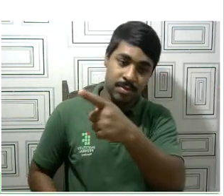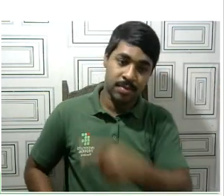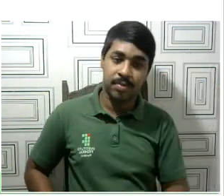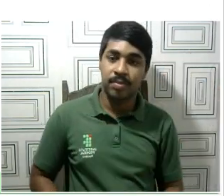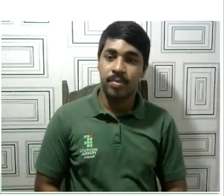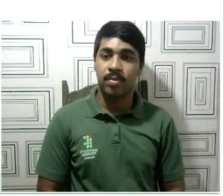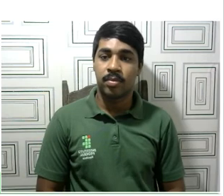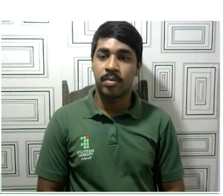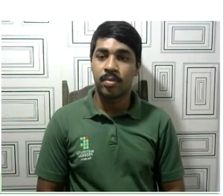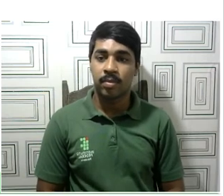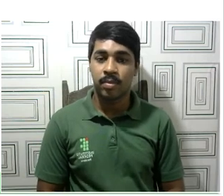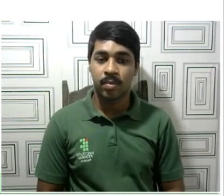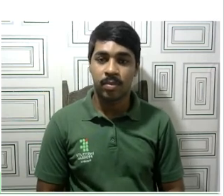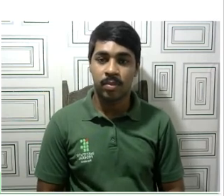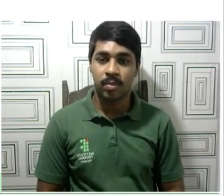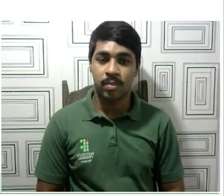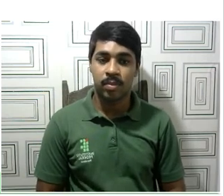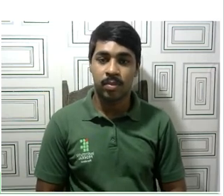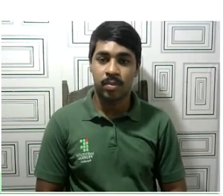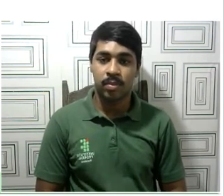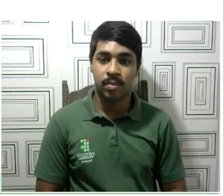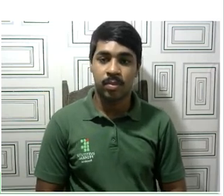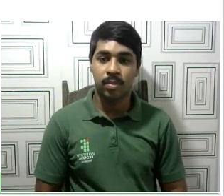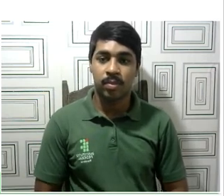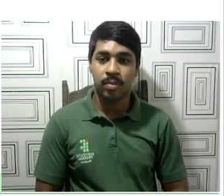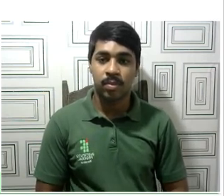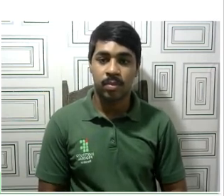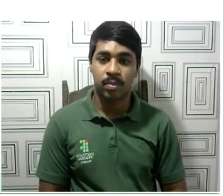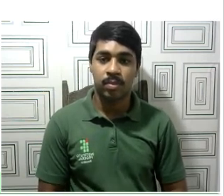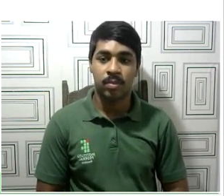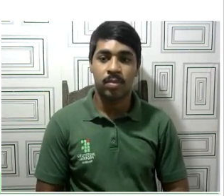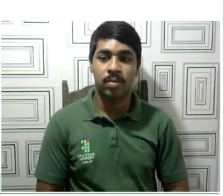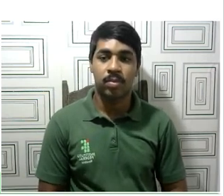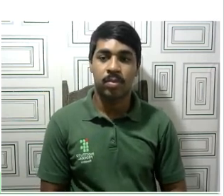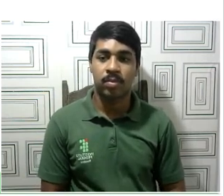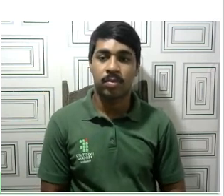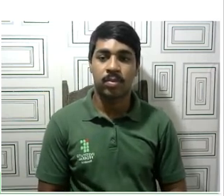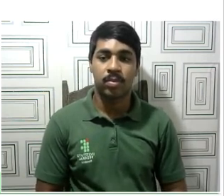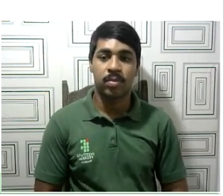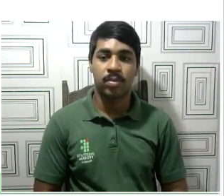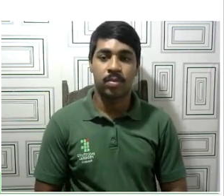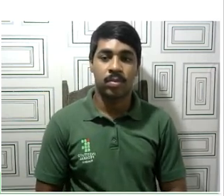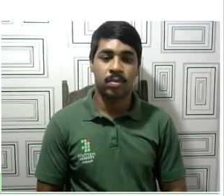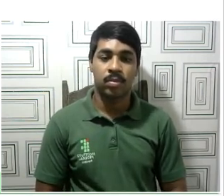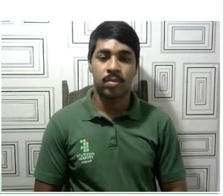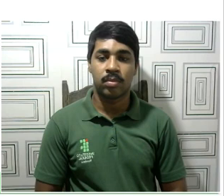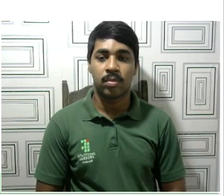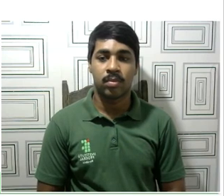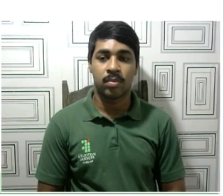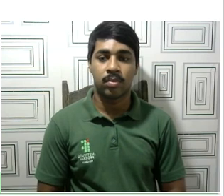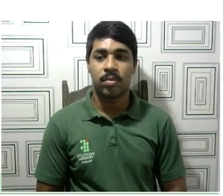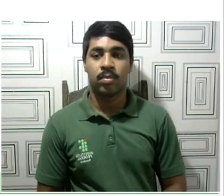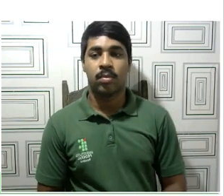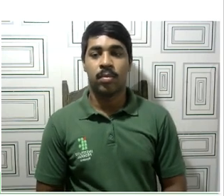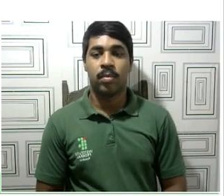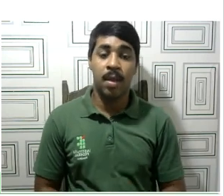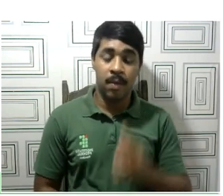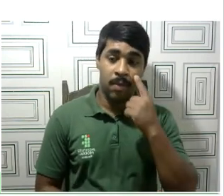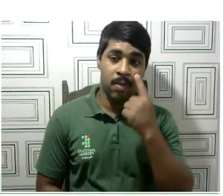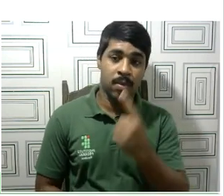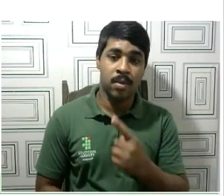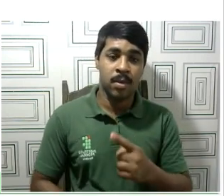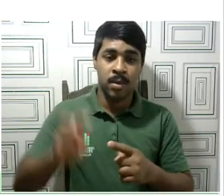4, 5, tá? E agora aqui, aí quando tem assim um número, vírgula, algum outro número, tá? A gente